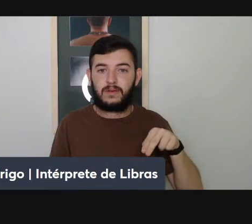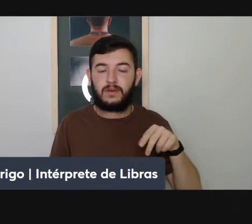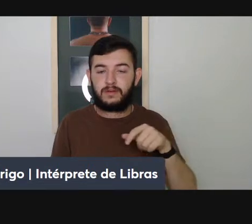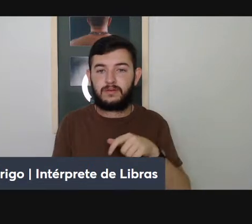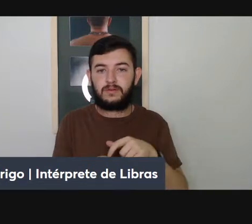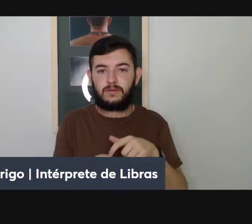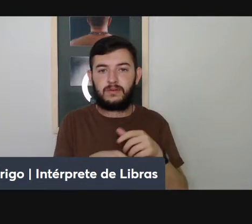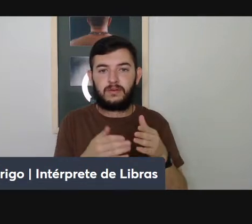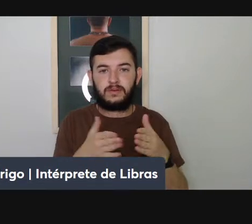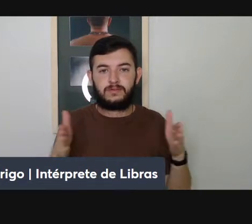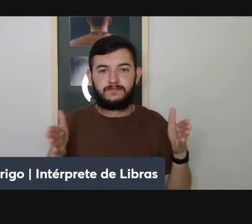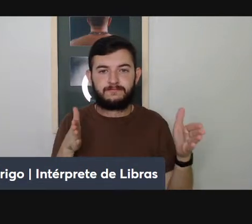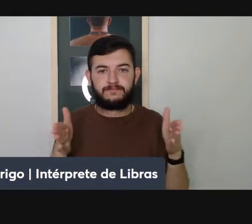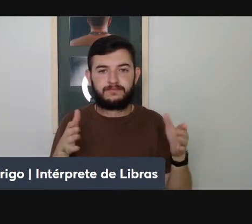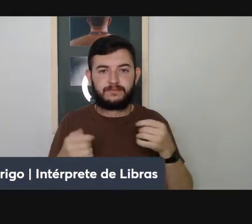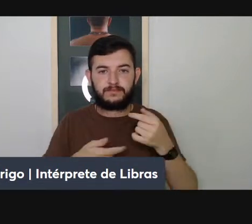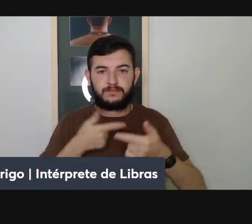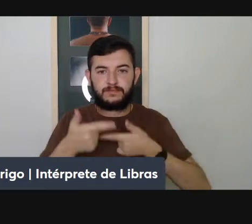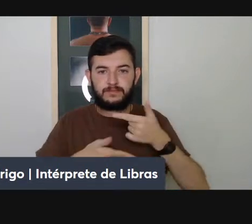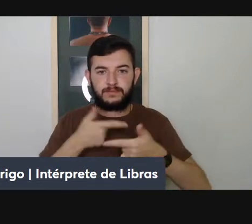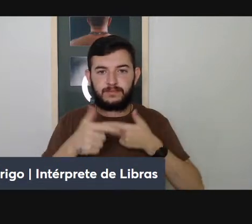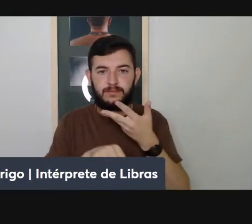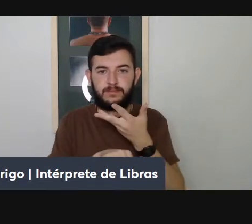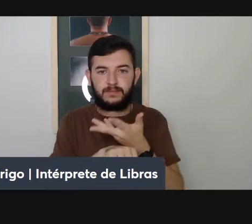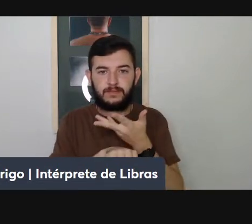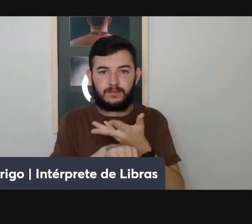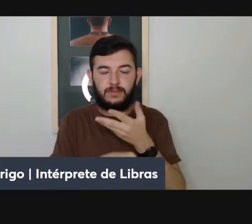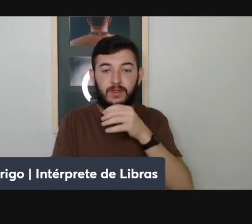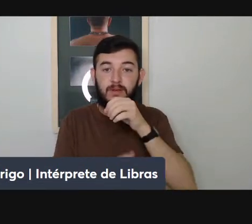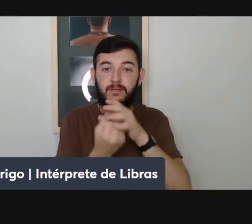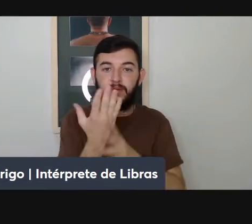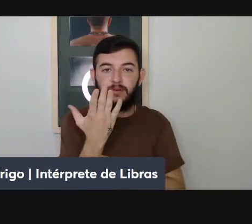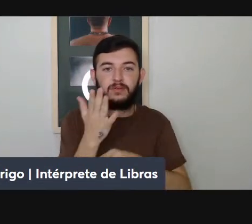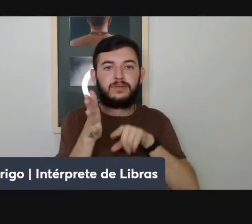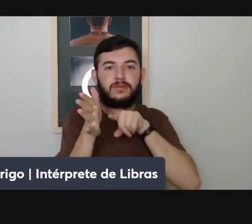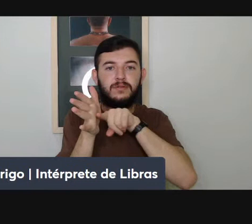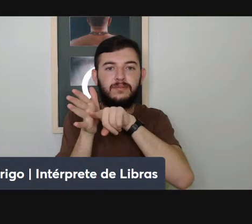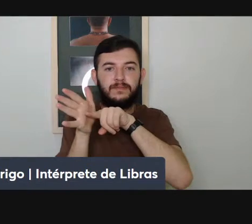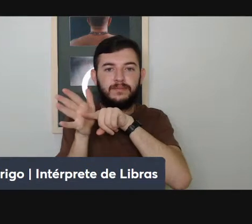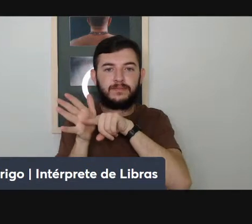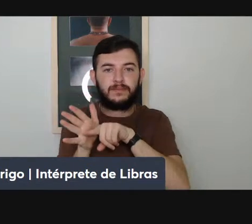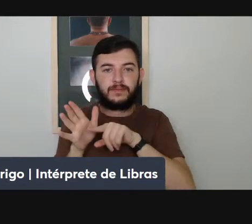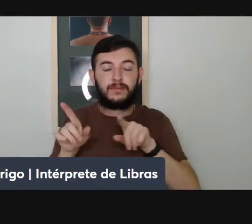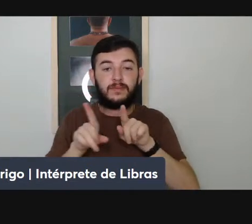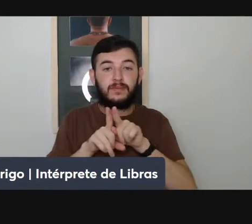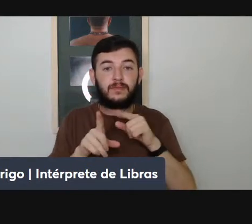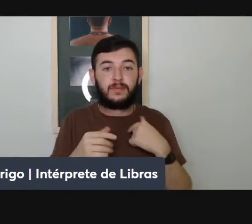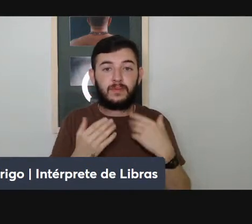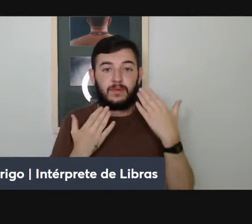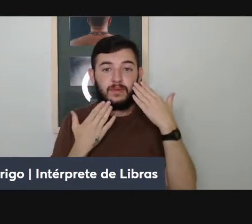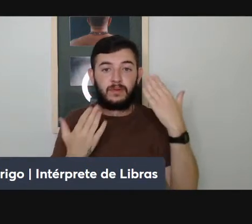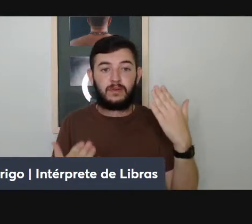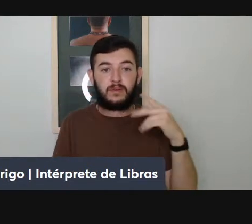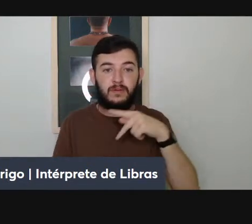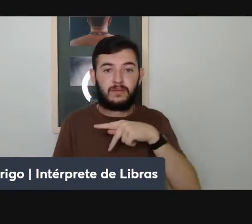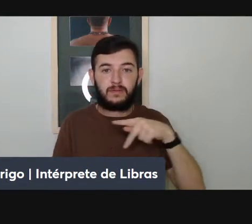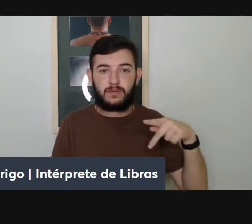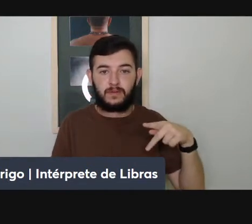trabalho na nossa disciplina de produção e pesquisa, e agradecer também a professora Raoni Connell, a